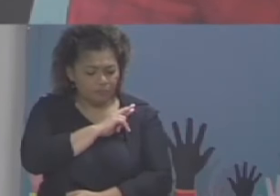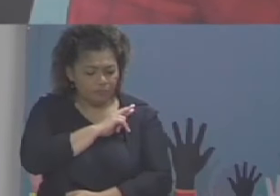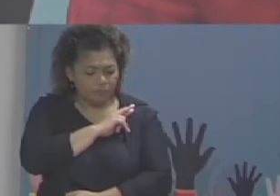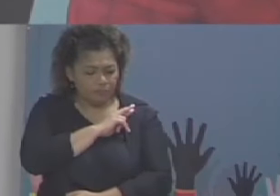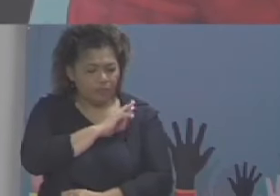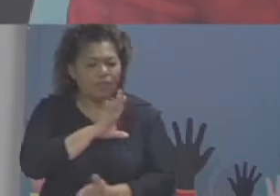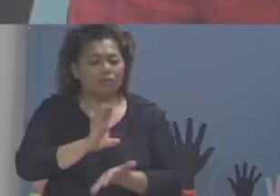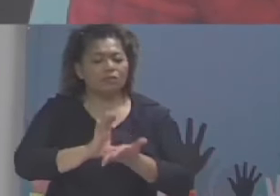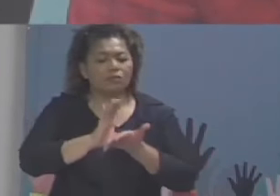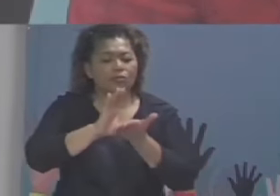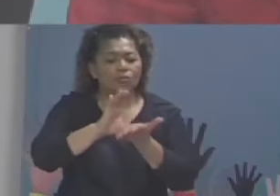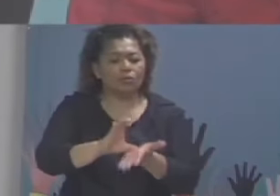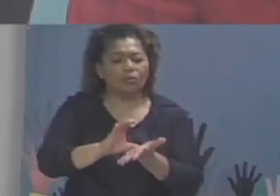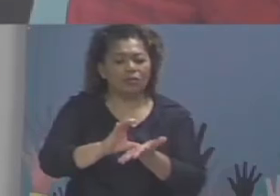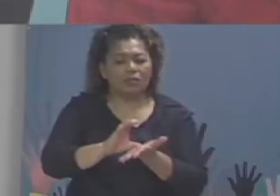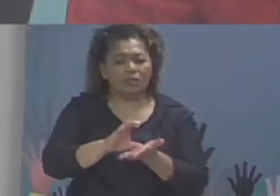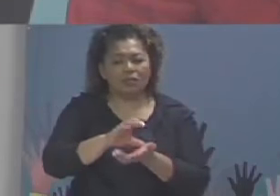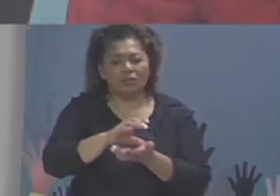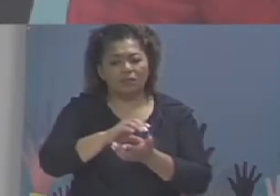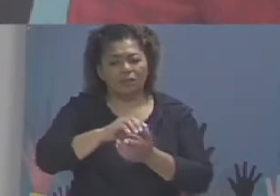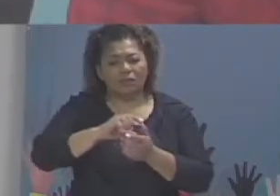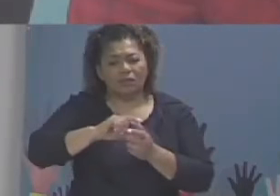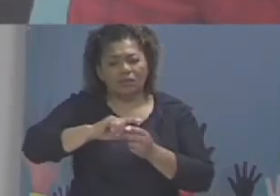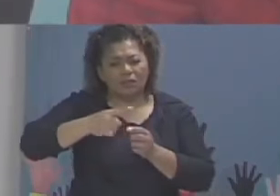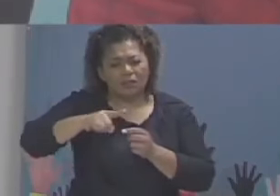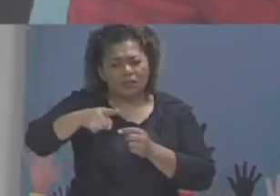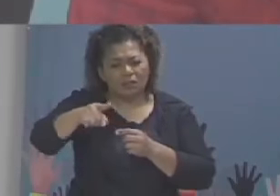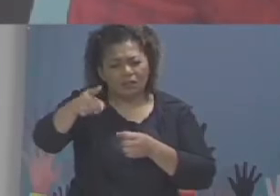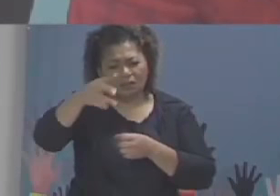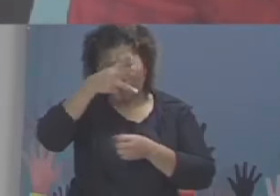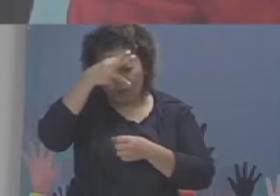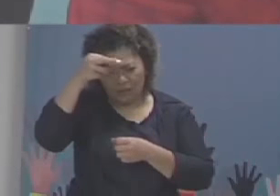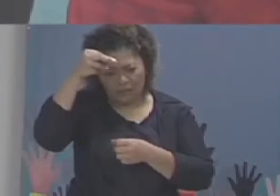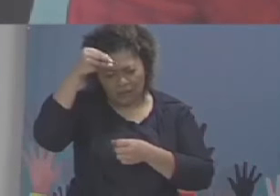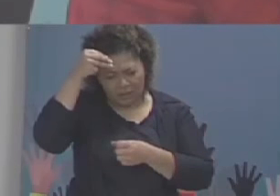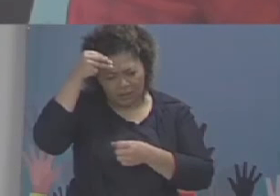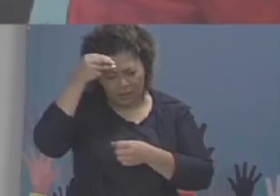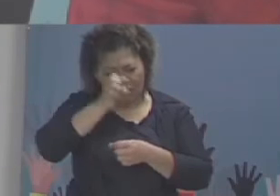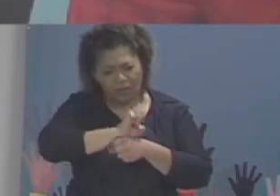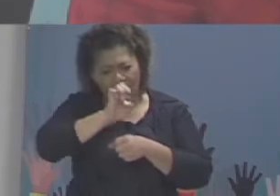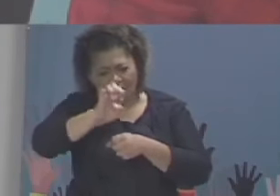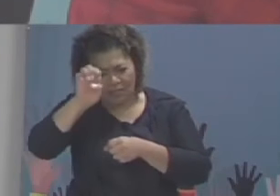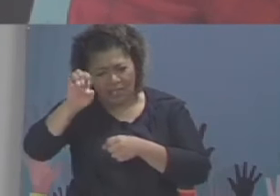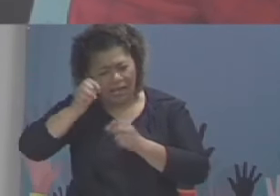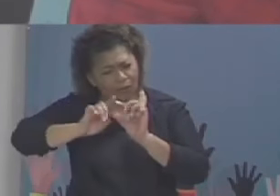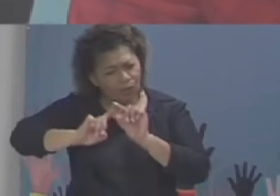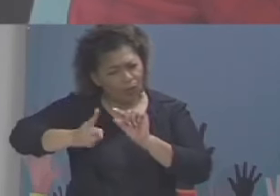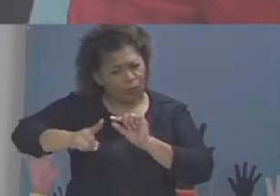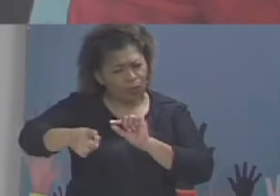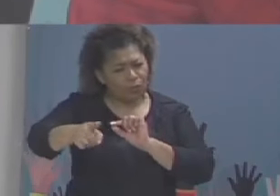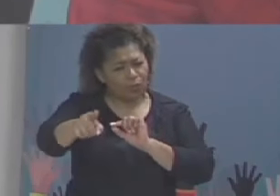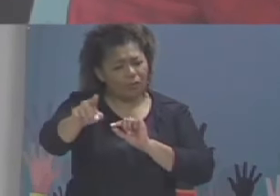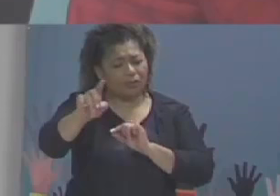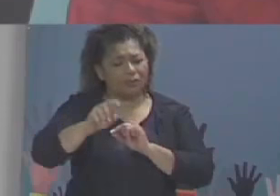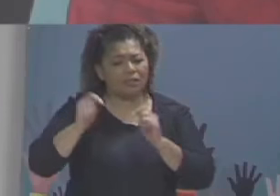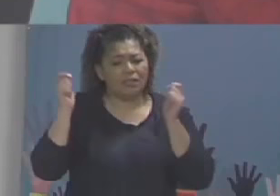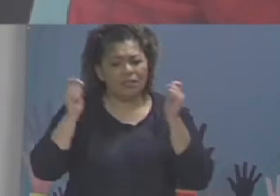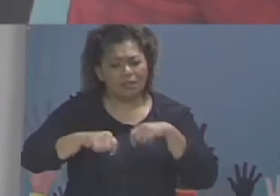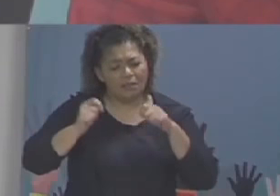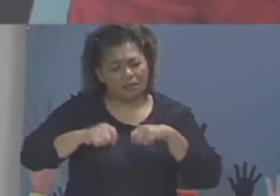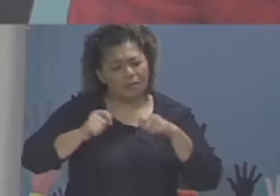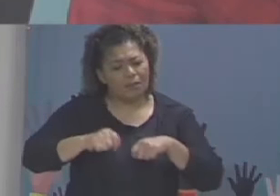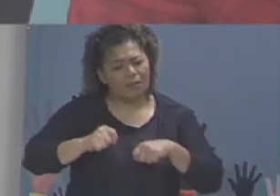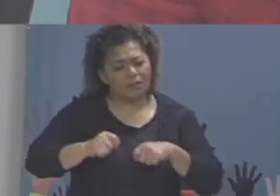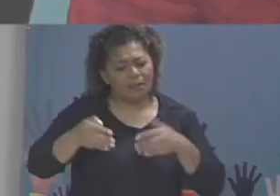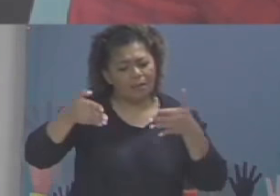do conselho nas regiões mais longínquas, enfim, com uma divisão que permita a presença, né, que permita